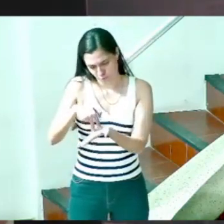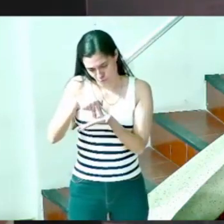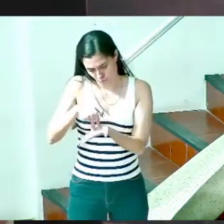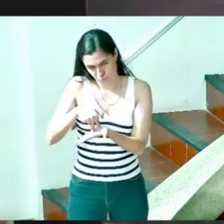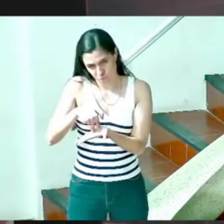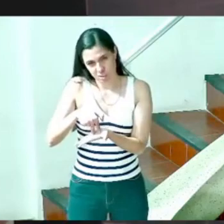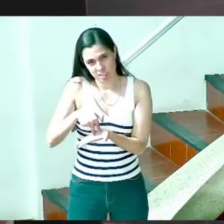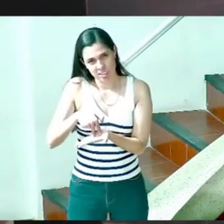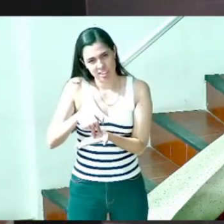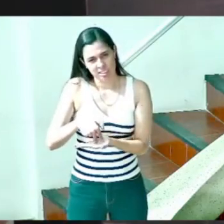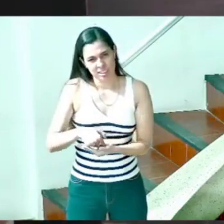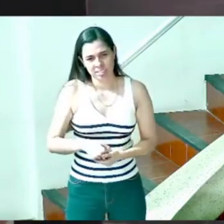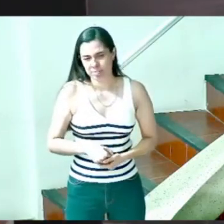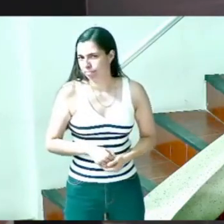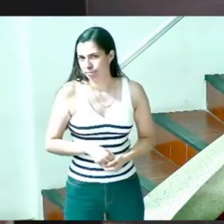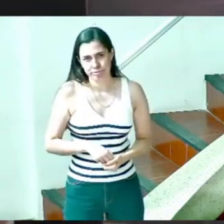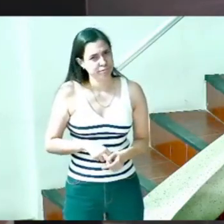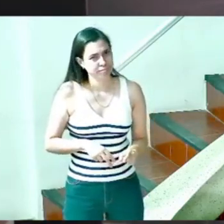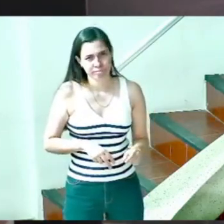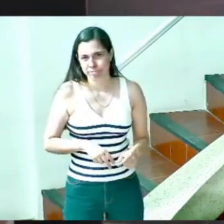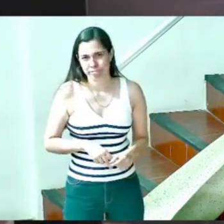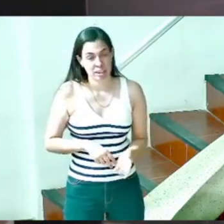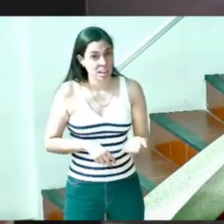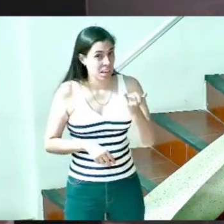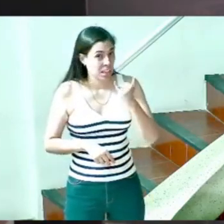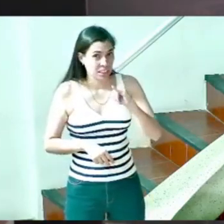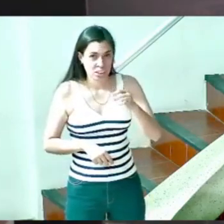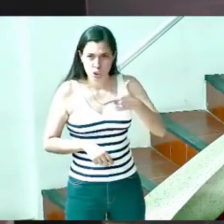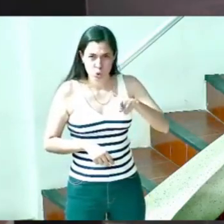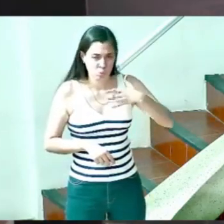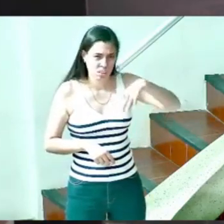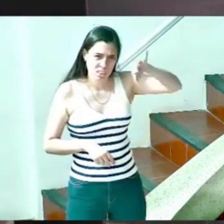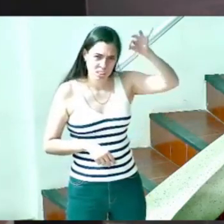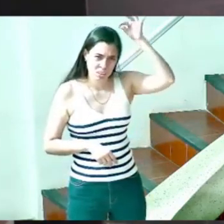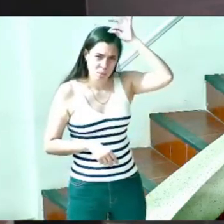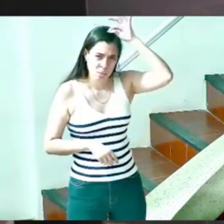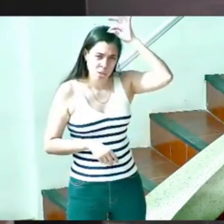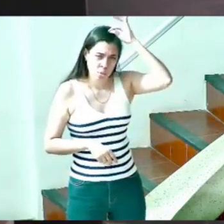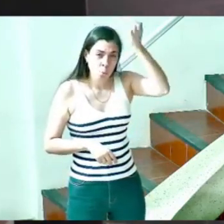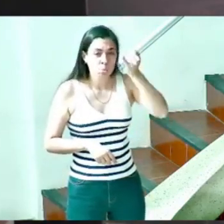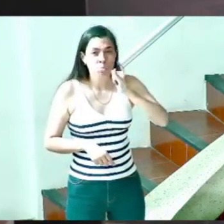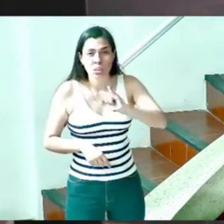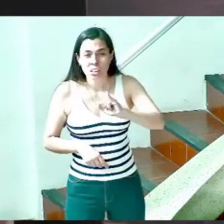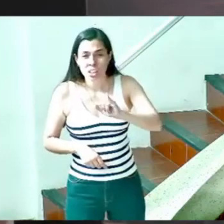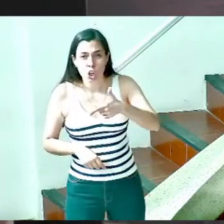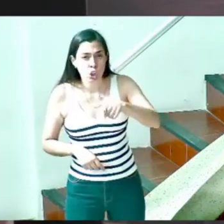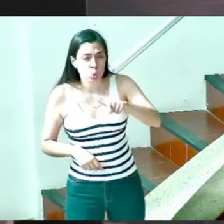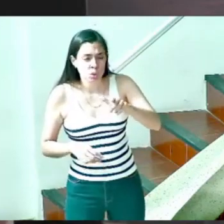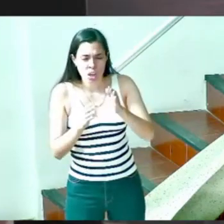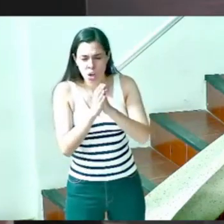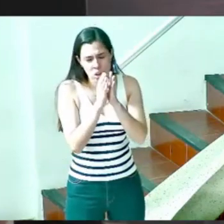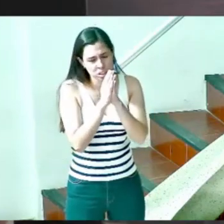Porque diante de uma igreja que se levanta e se desperta, por exemplo, para a obra missionária,